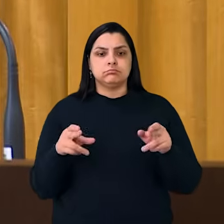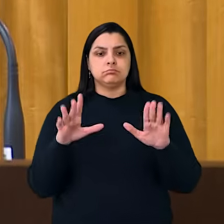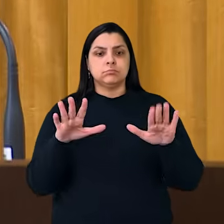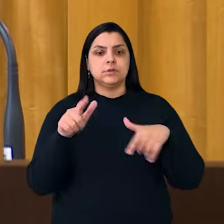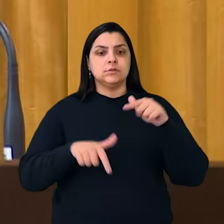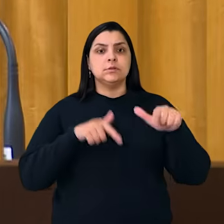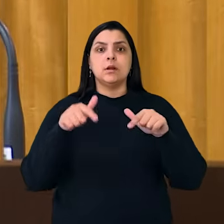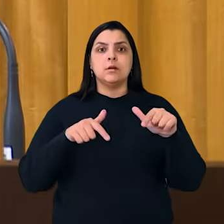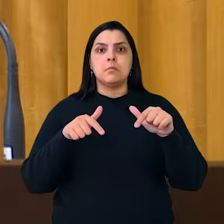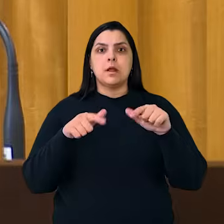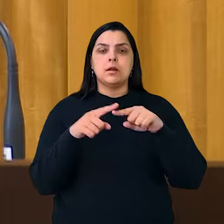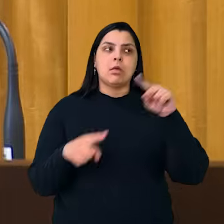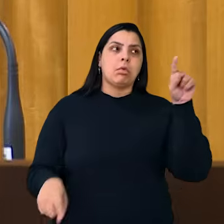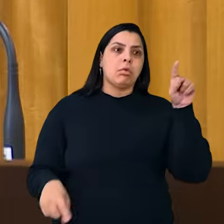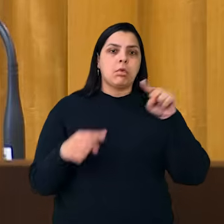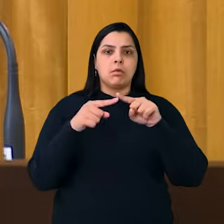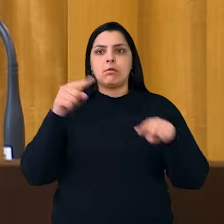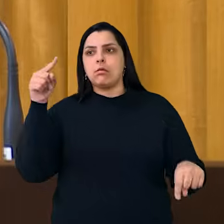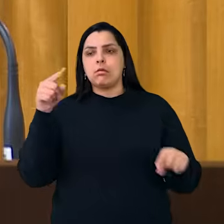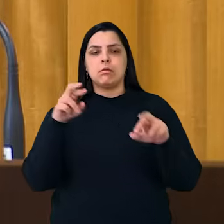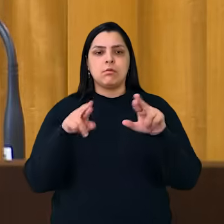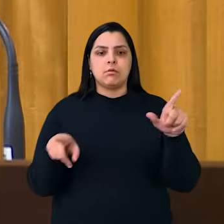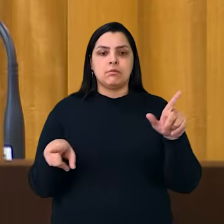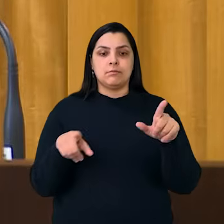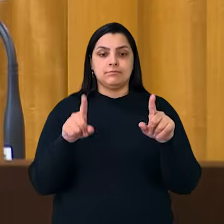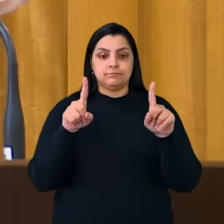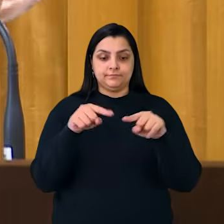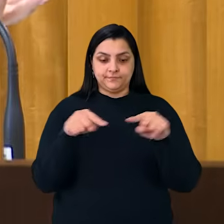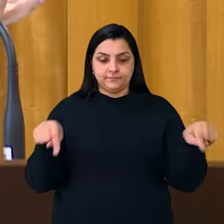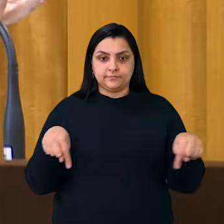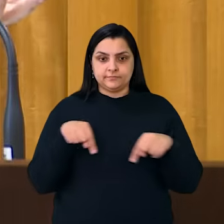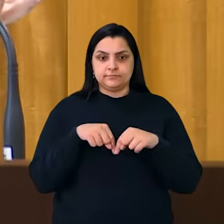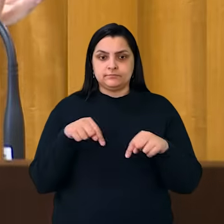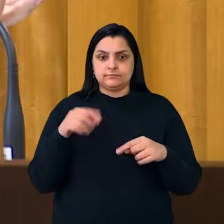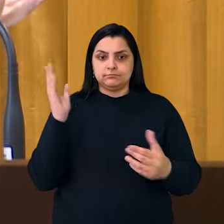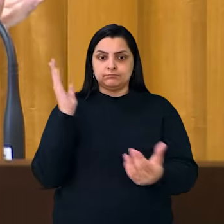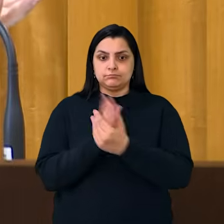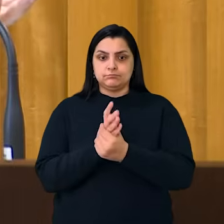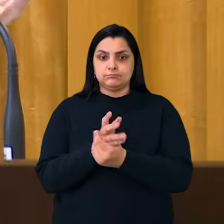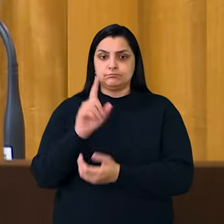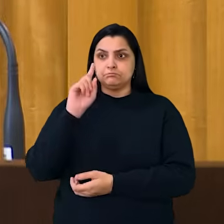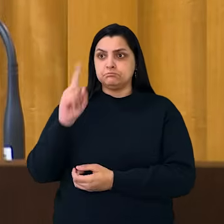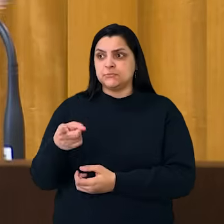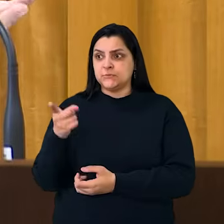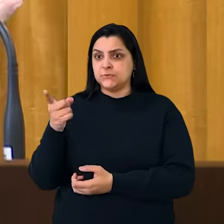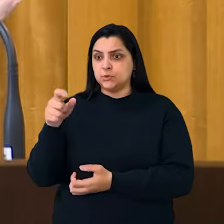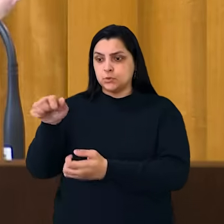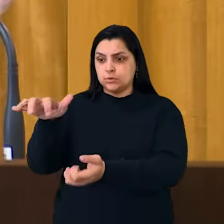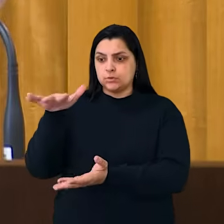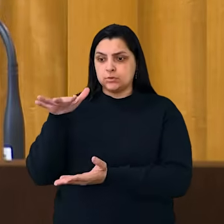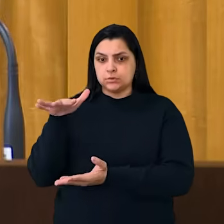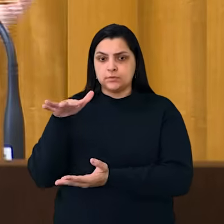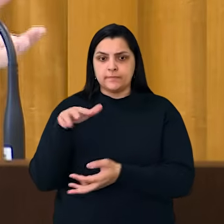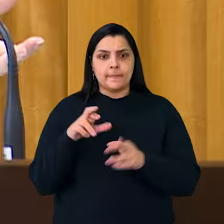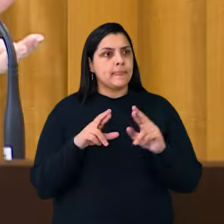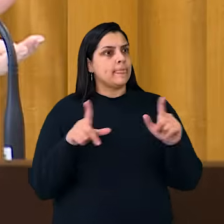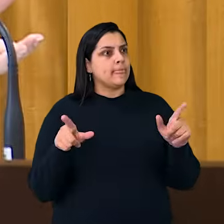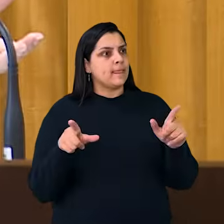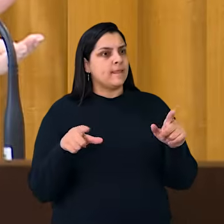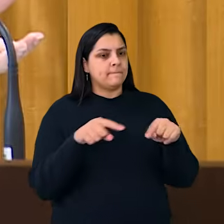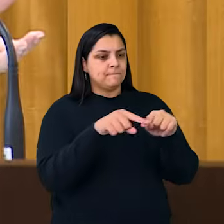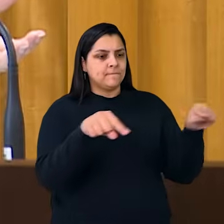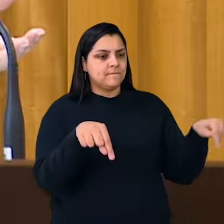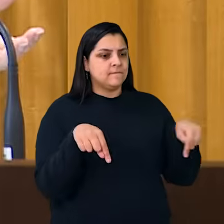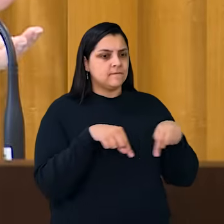mas trabalham de forma tão diferente. Porque se uma vara tem um volume processual de 1.000 processos, é